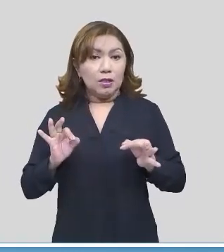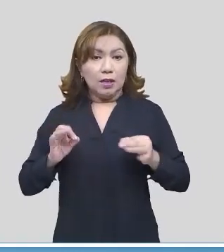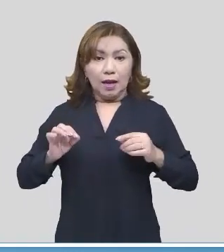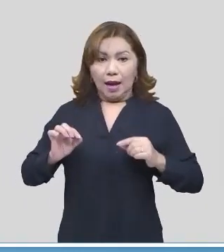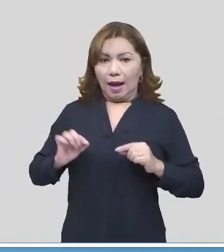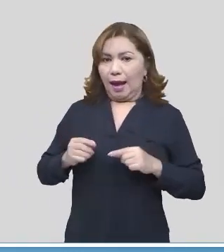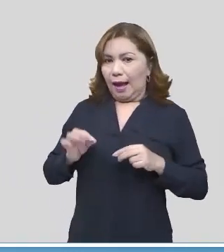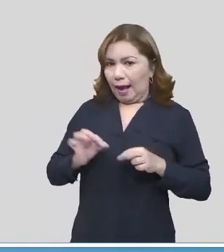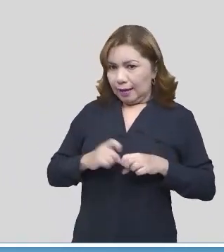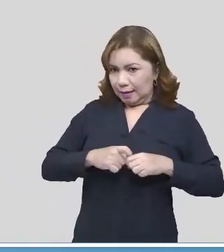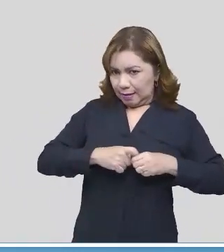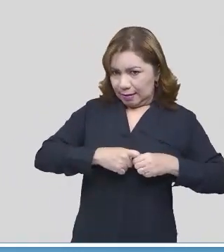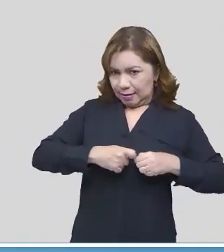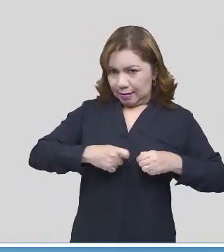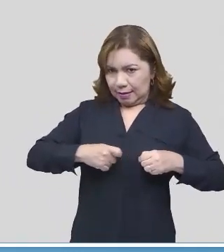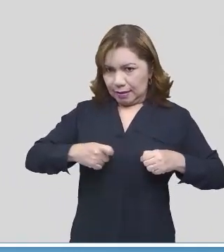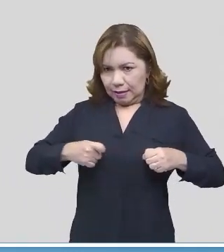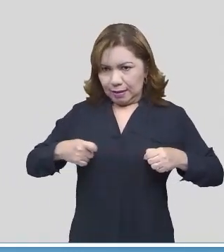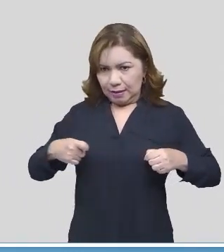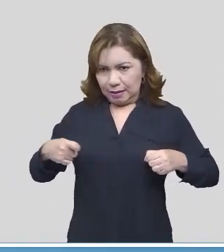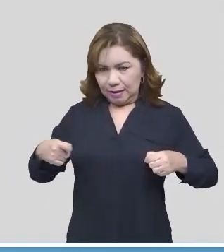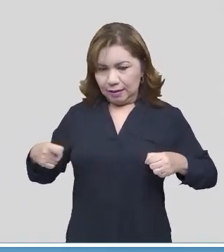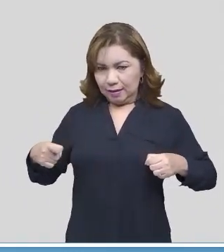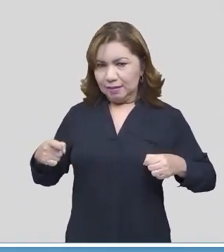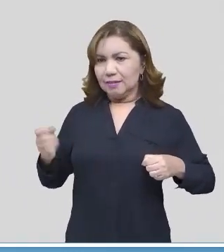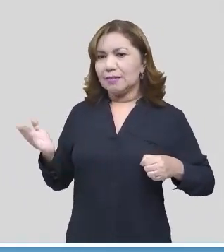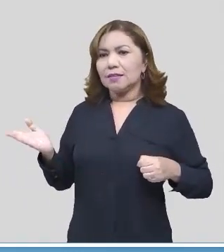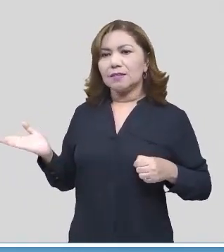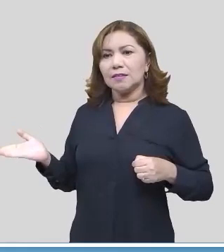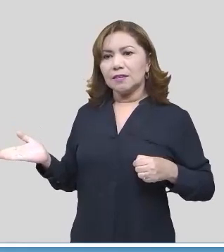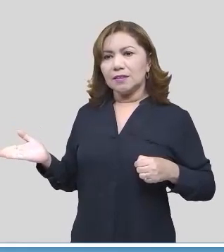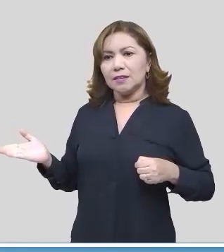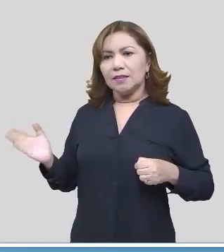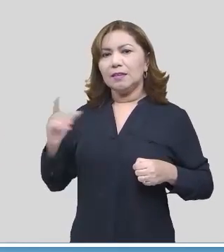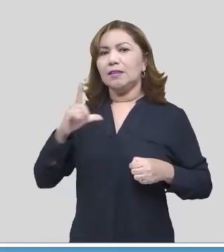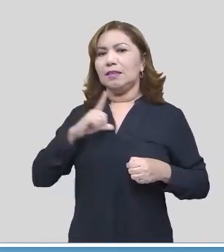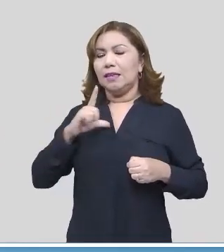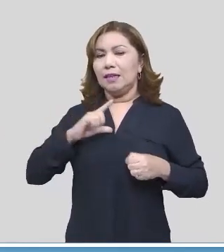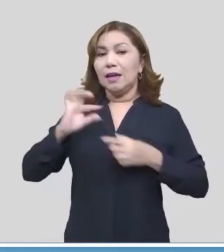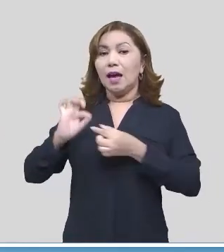aqui embaixo, e temos também a fita métrica.